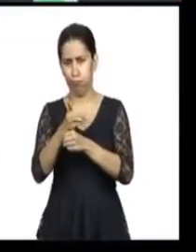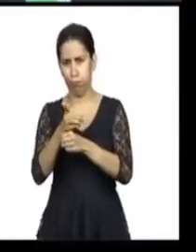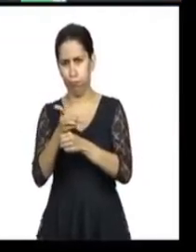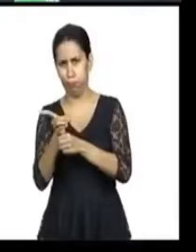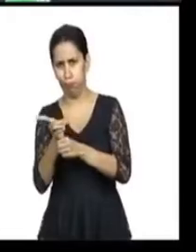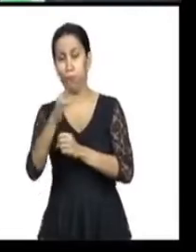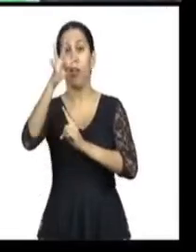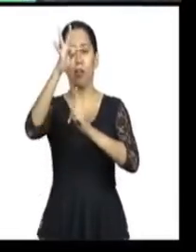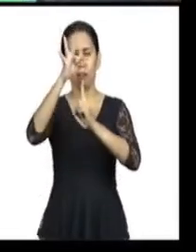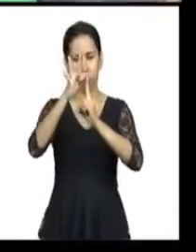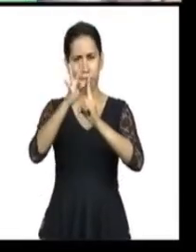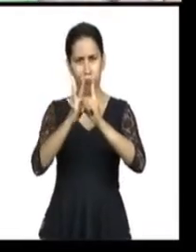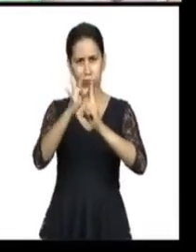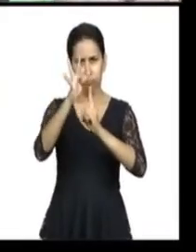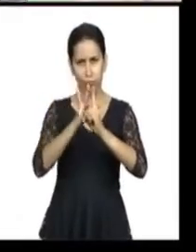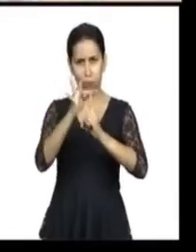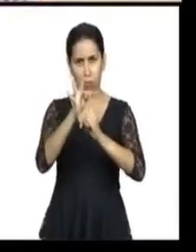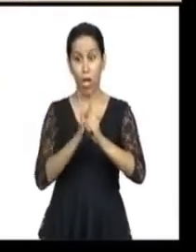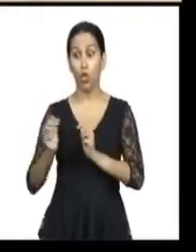fazem parte do equipamento.